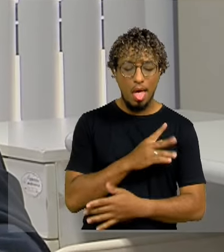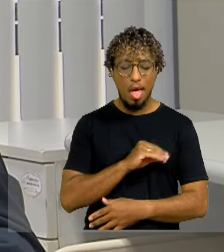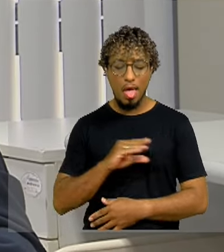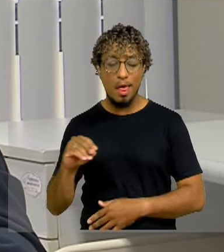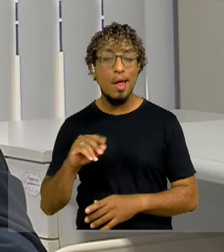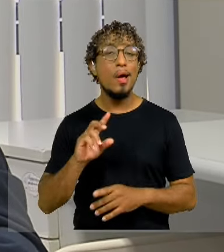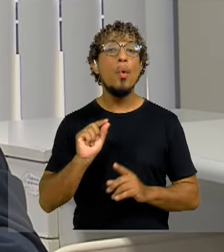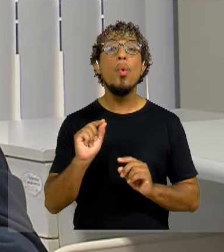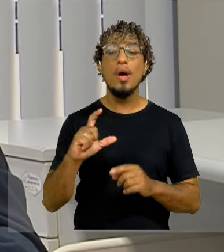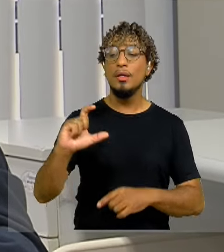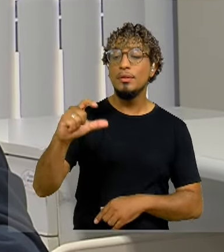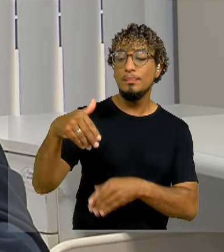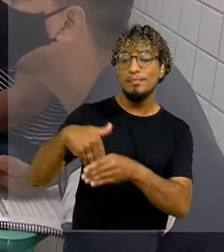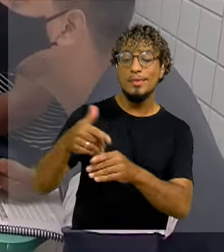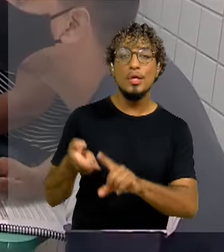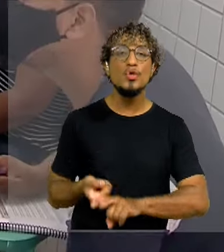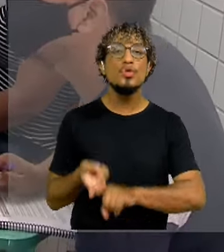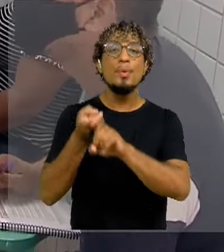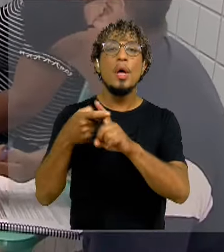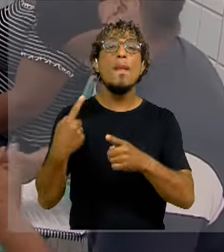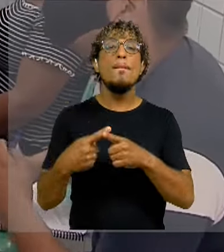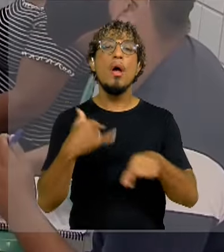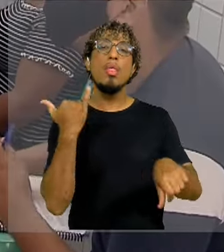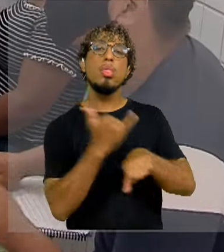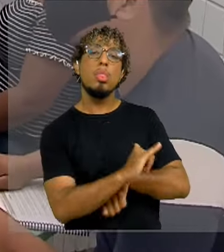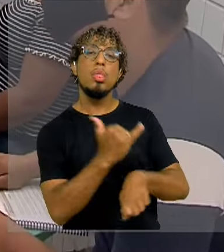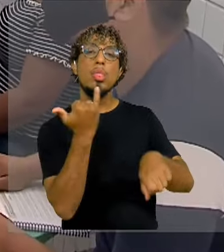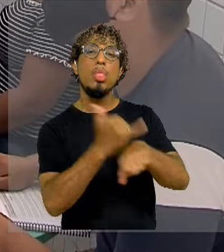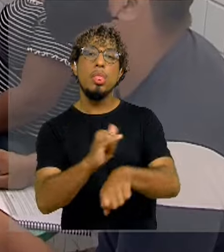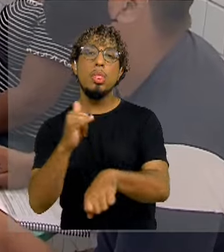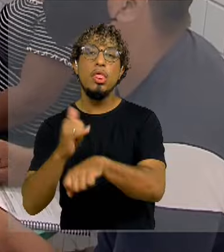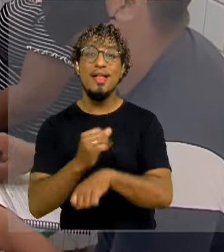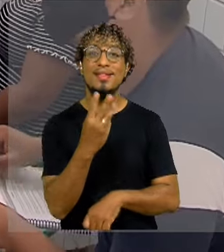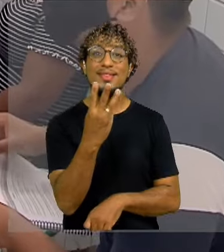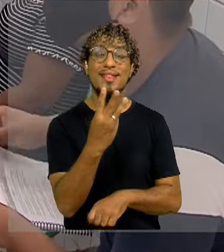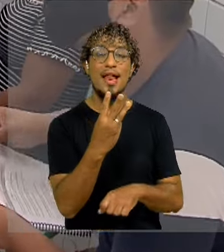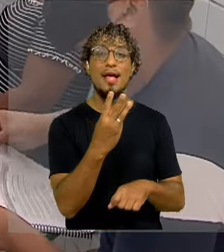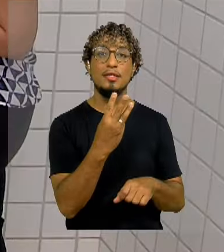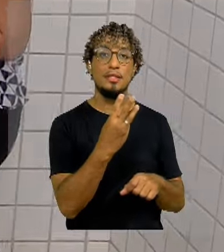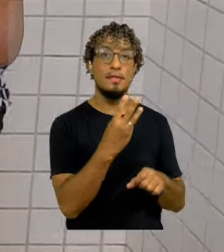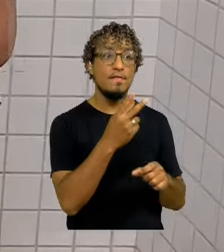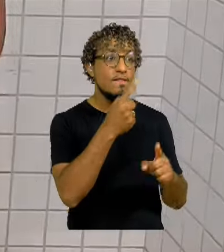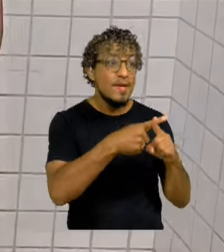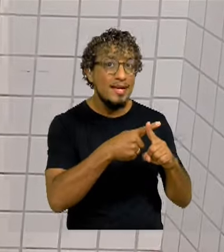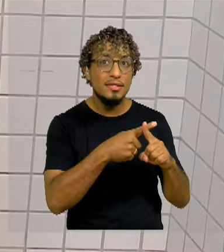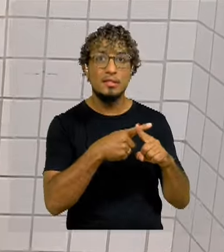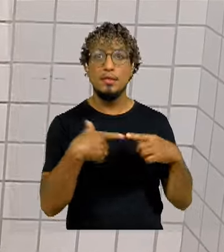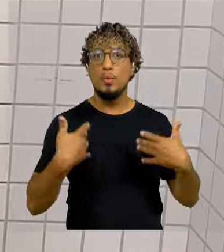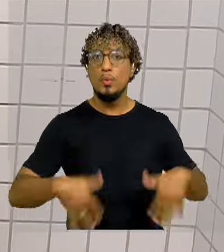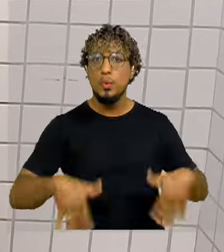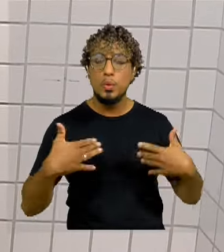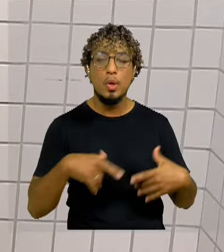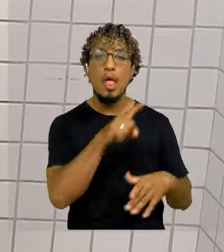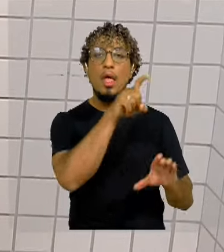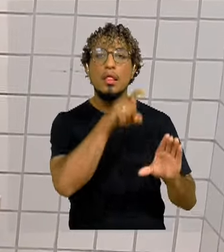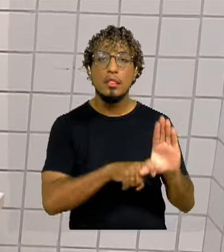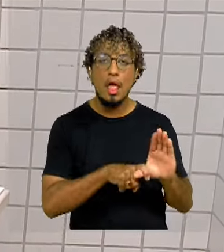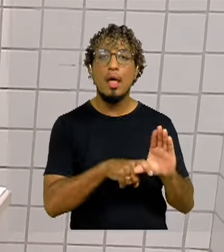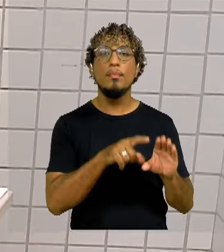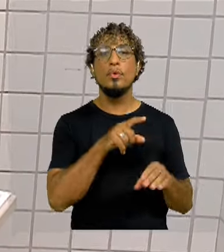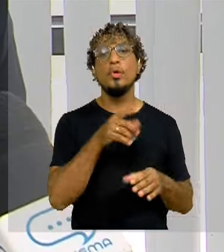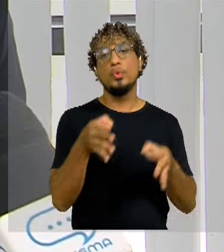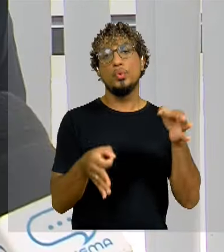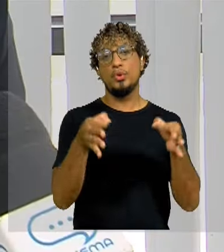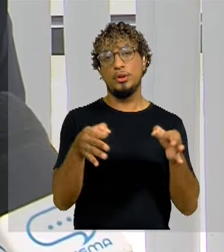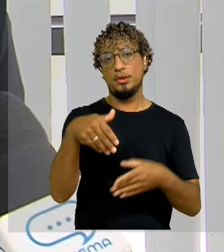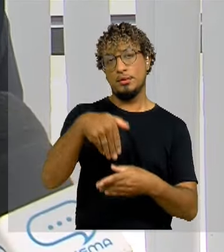suspensão do título por ausência é quando o eleitor deixa de votar por três pleitos consecutivos e fica em débito com a justiça